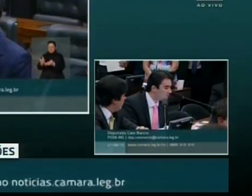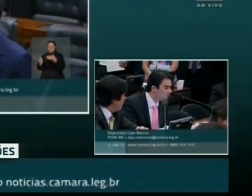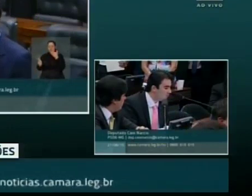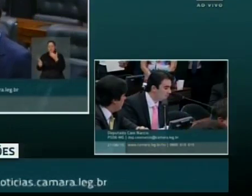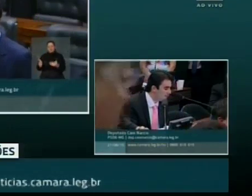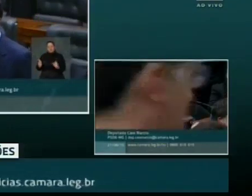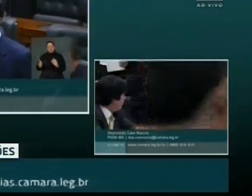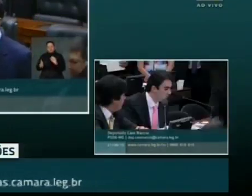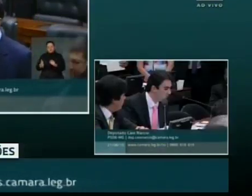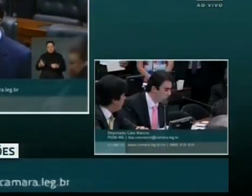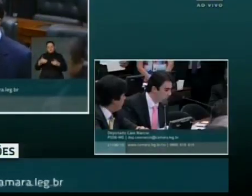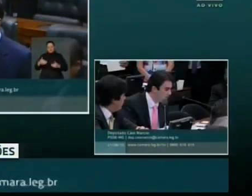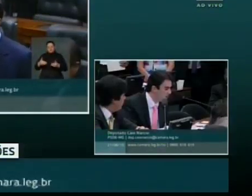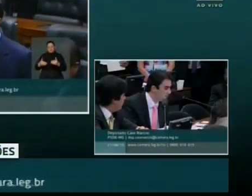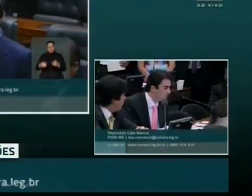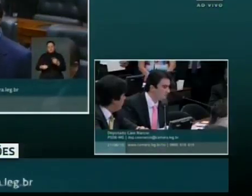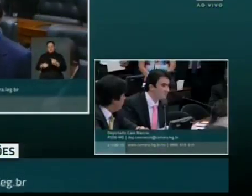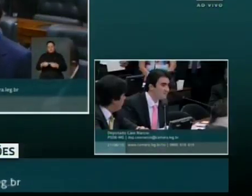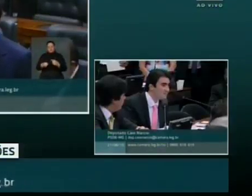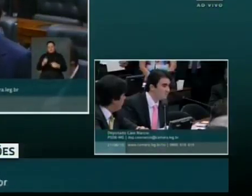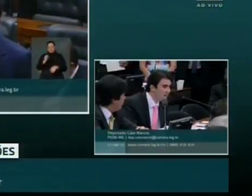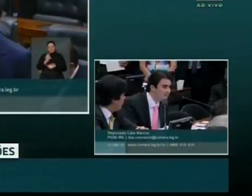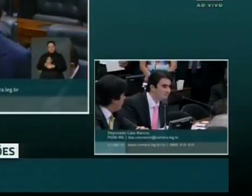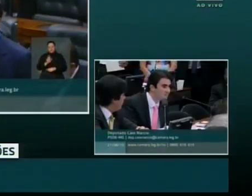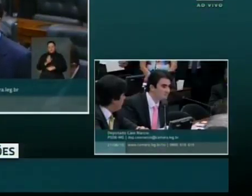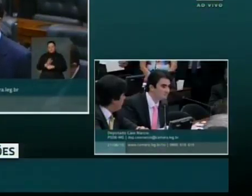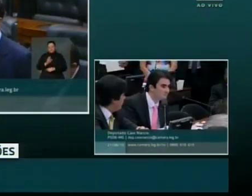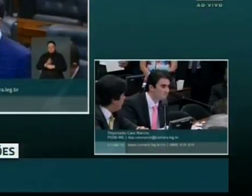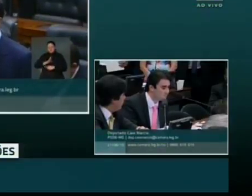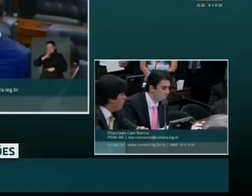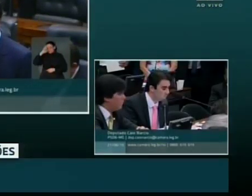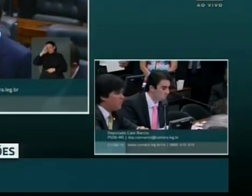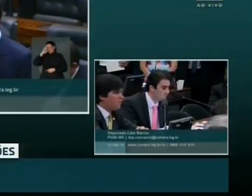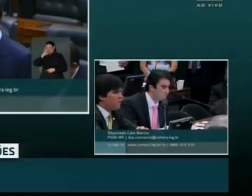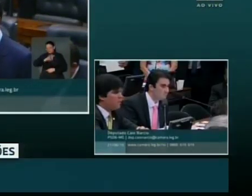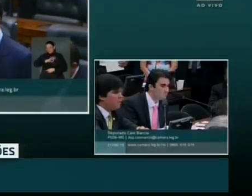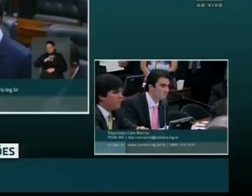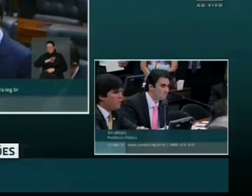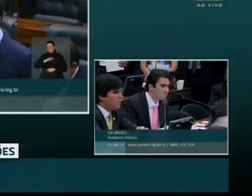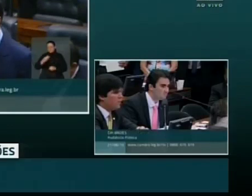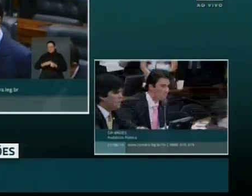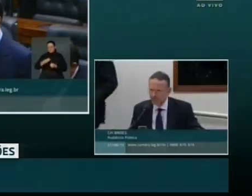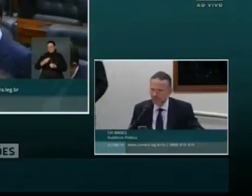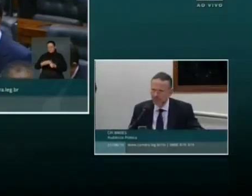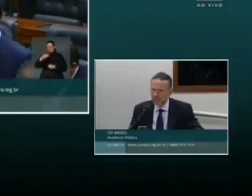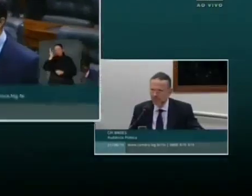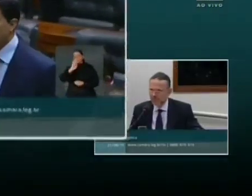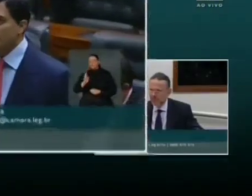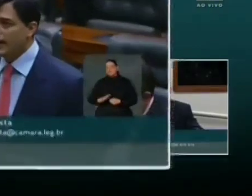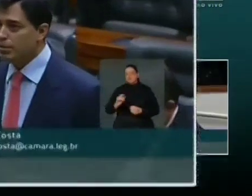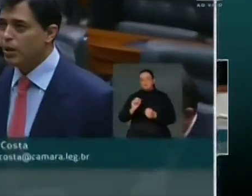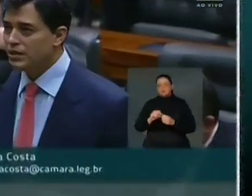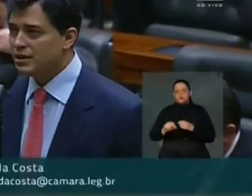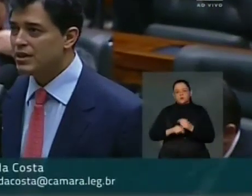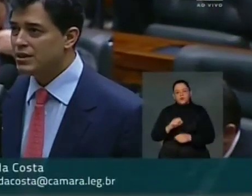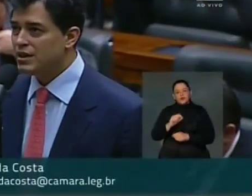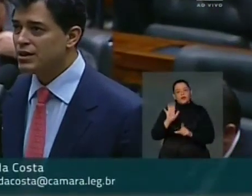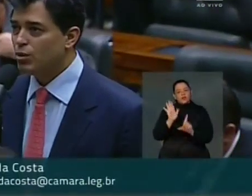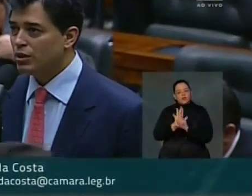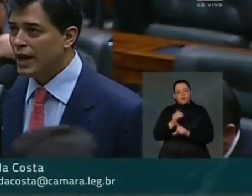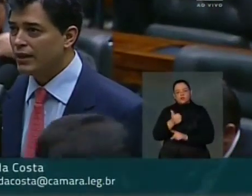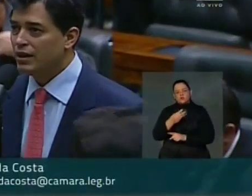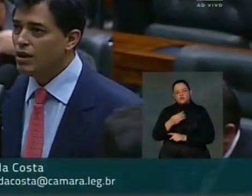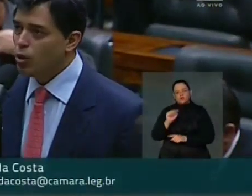Cidades contribua com a qualificação das guardas municipais do Brasil para fazer com que a Lei 13.022 ela possa, sim,